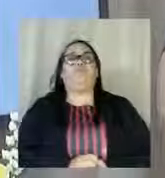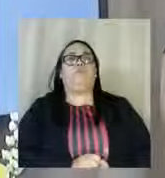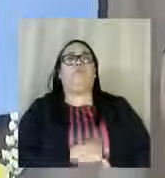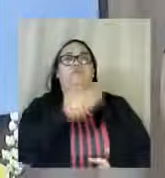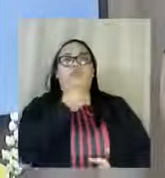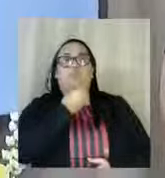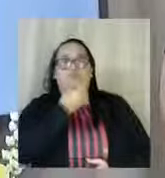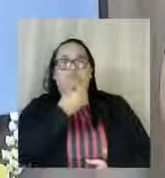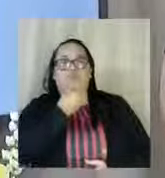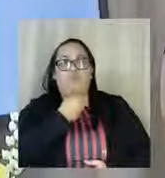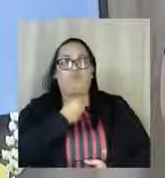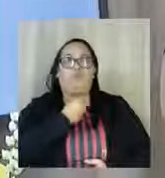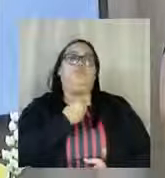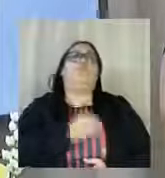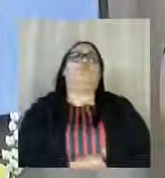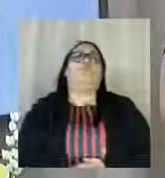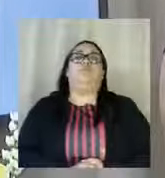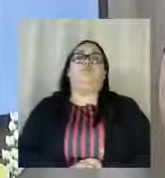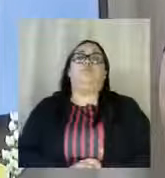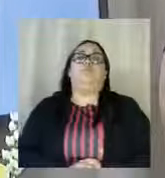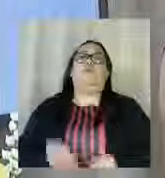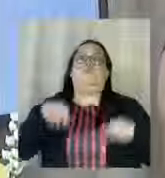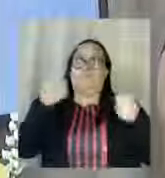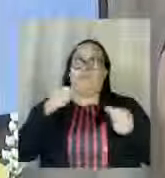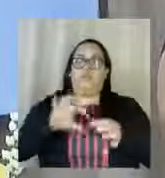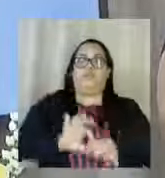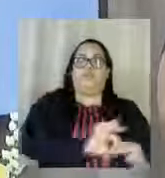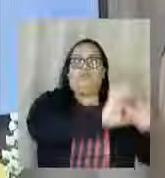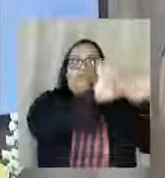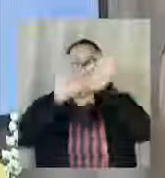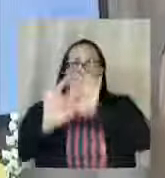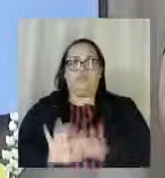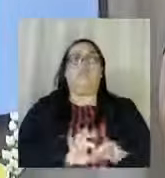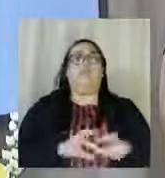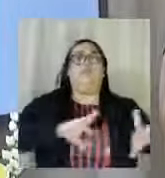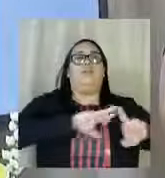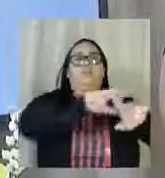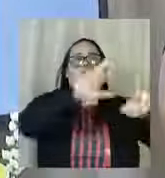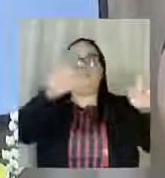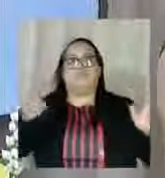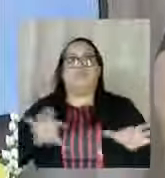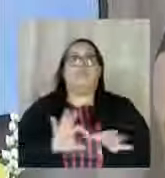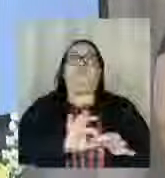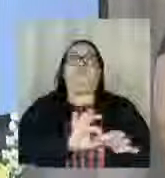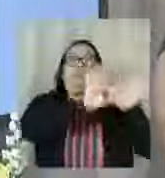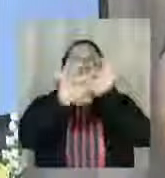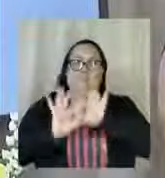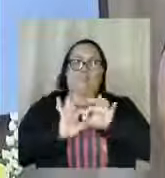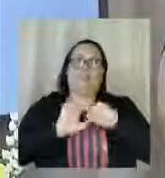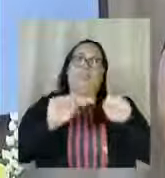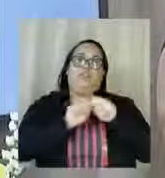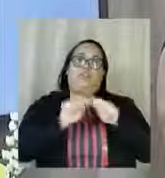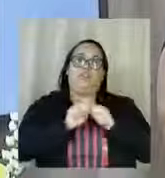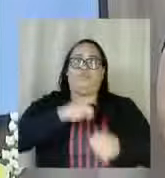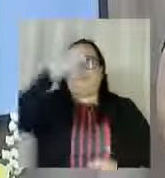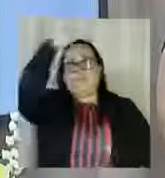homens, na verdade, se educam em comunhão. E são essas diferenças em comunhão que nos faz cada vez mais seres